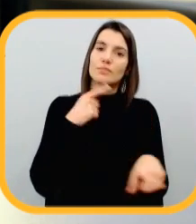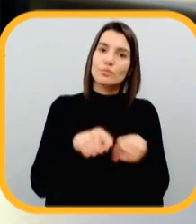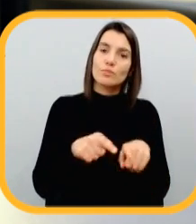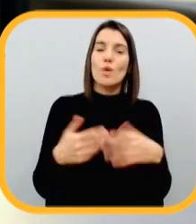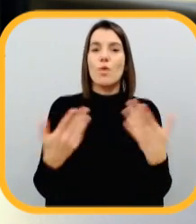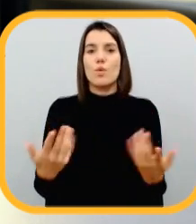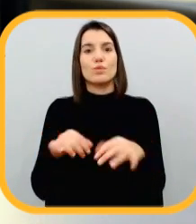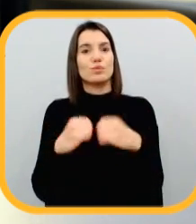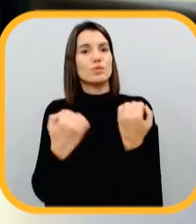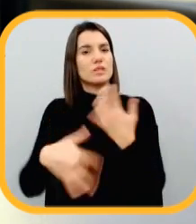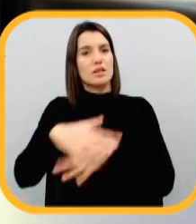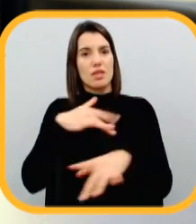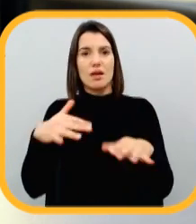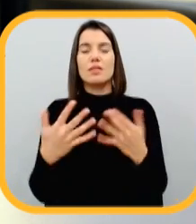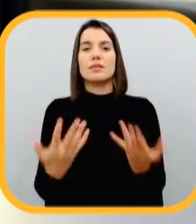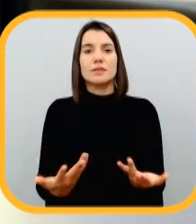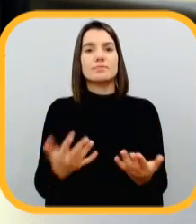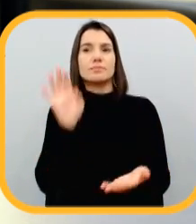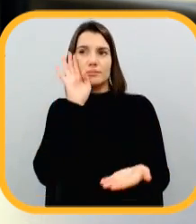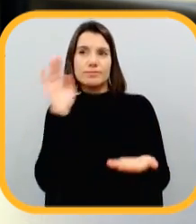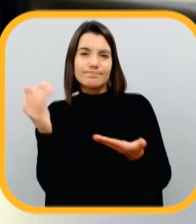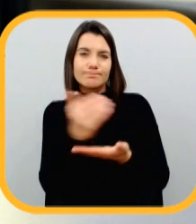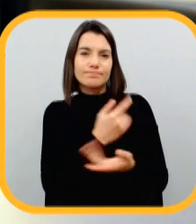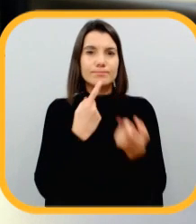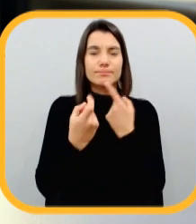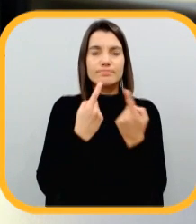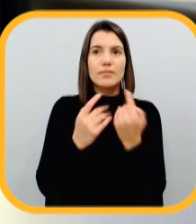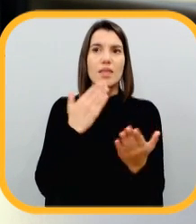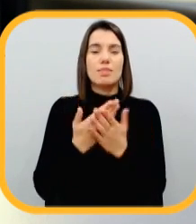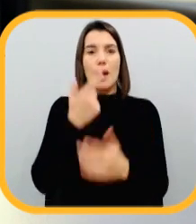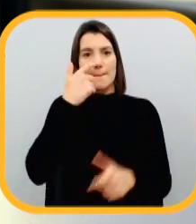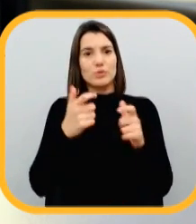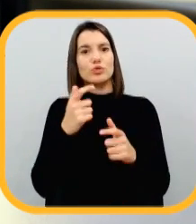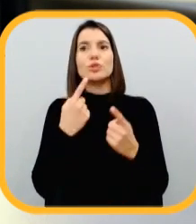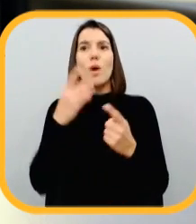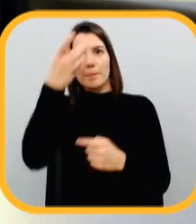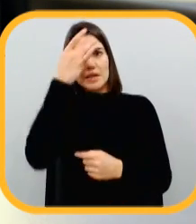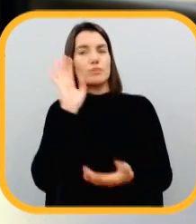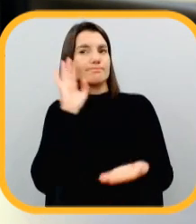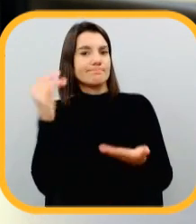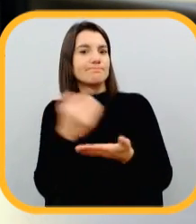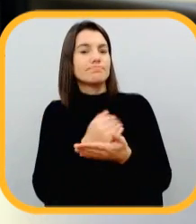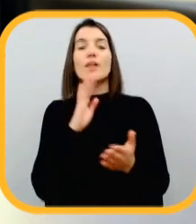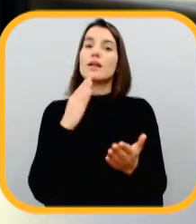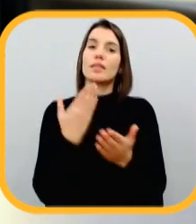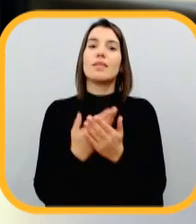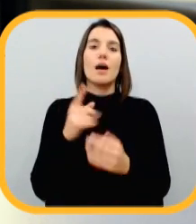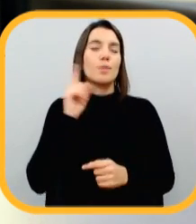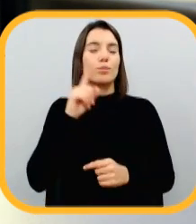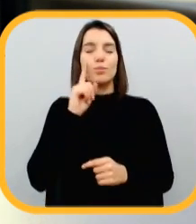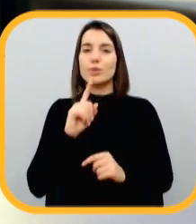partidos políticos ou pela própria sociedade civil, as sondagens permitem que os cidadãos sejam ouvidos e tornam-se assim